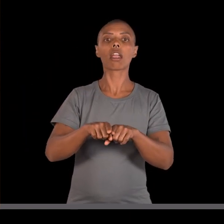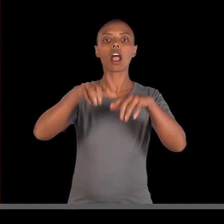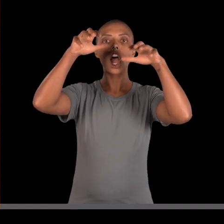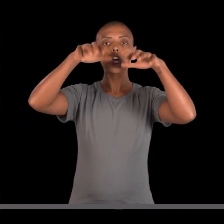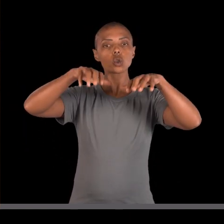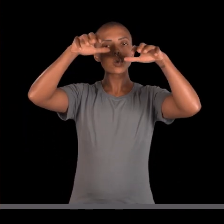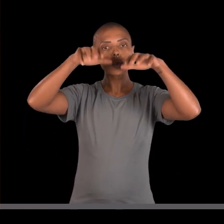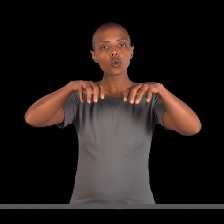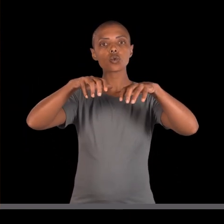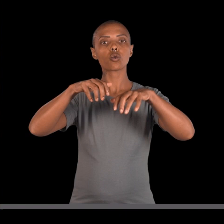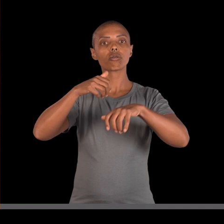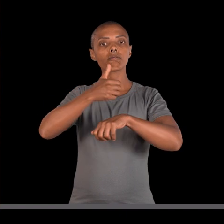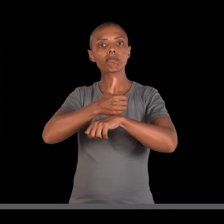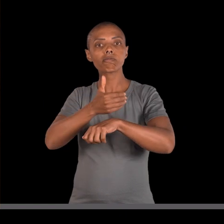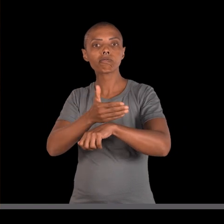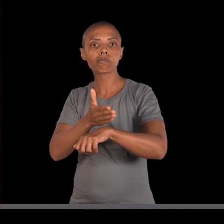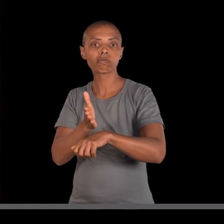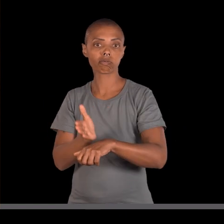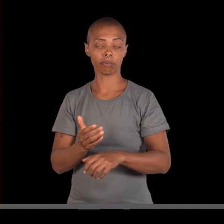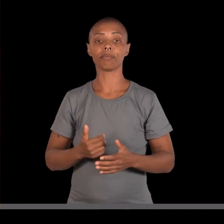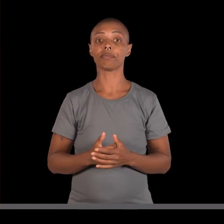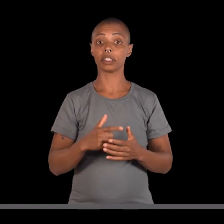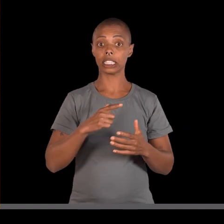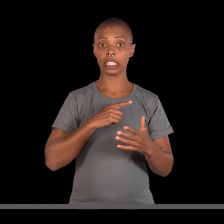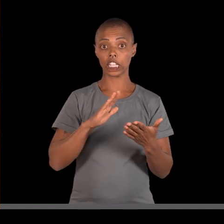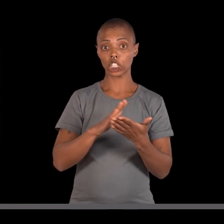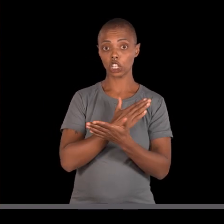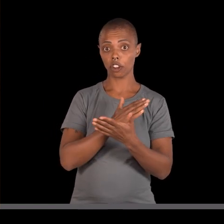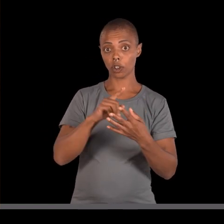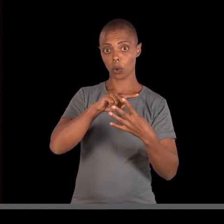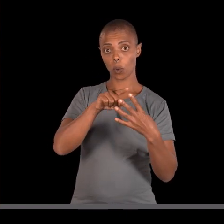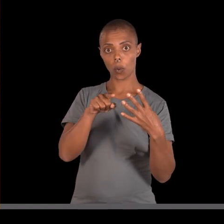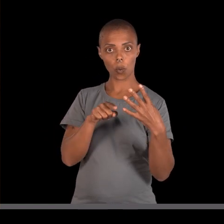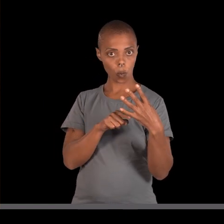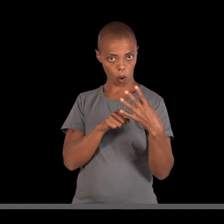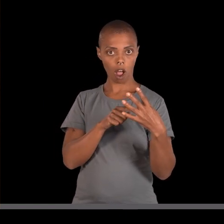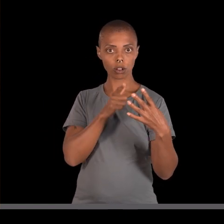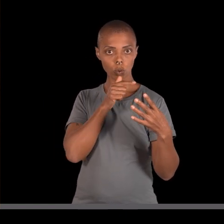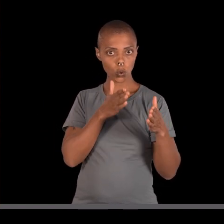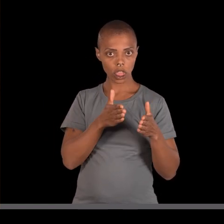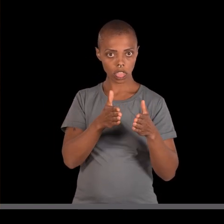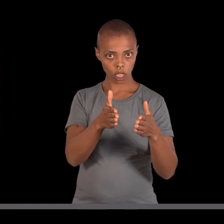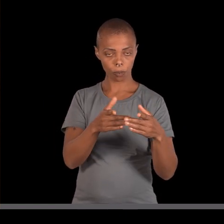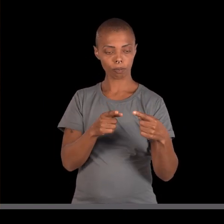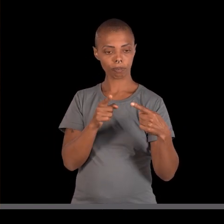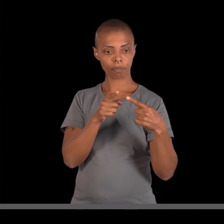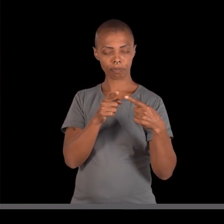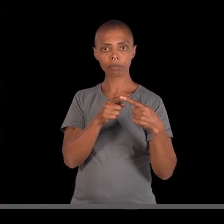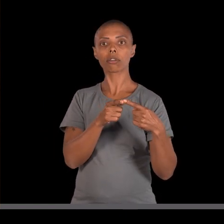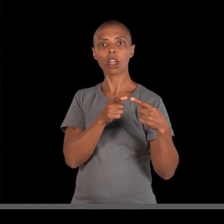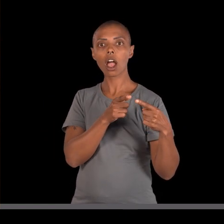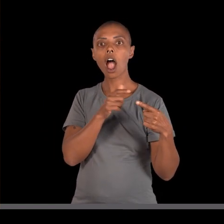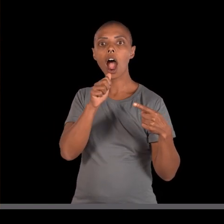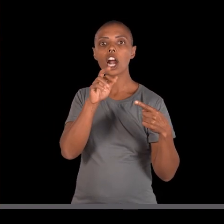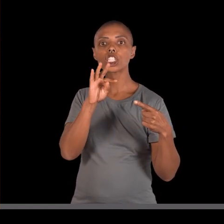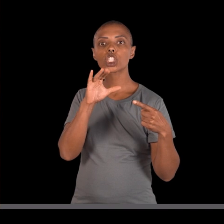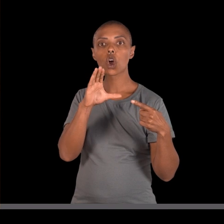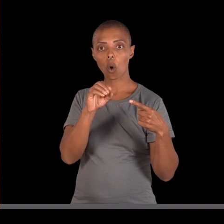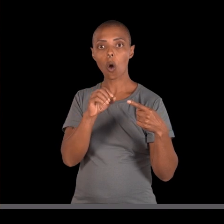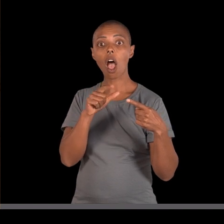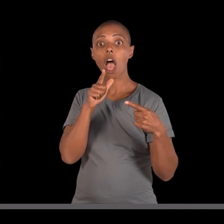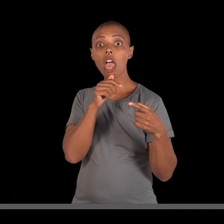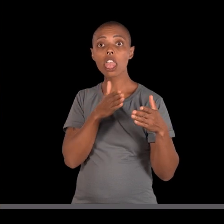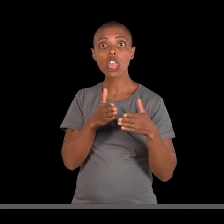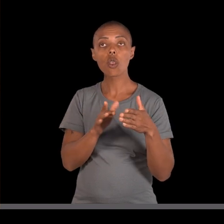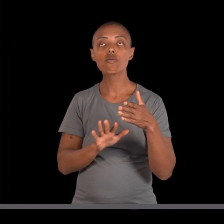chuvas. Né? Os cursos de rios agrupados em 4 vertentes. Você vai ter a vertente do Ártico, então os rios que vão para o